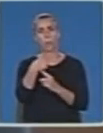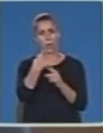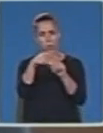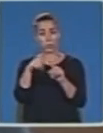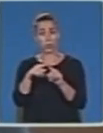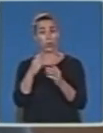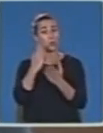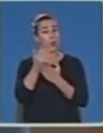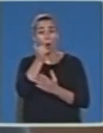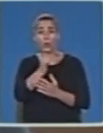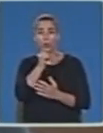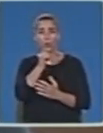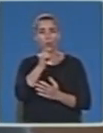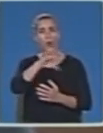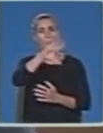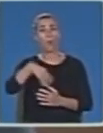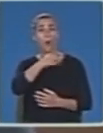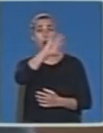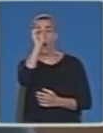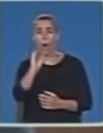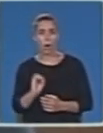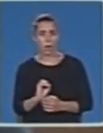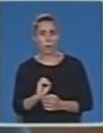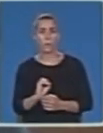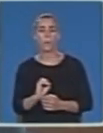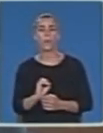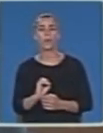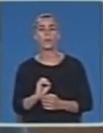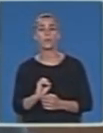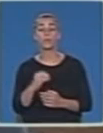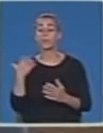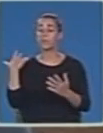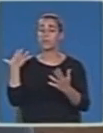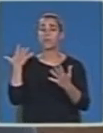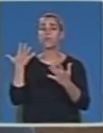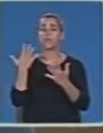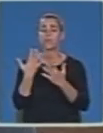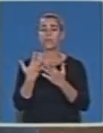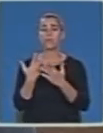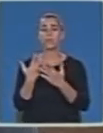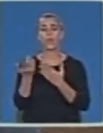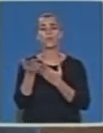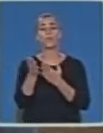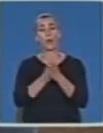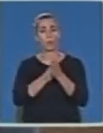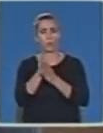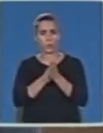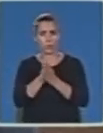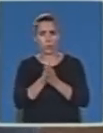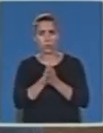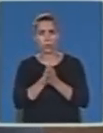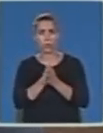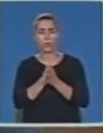aqui nos Açores, não existem mais parte nenhuma do mundo, e ao longo dos séculos elas foram sendo usadas